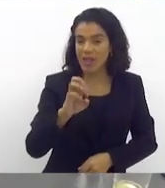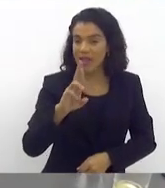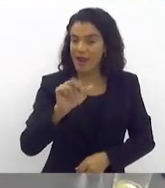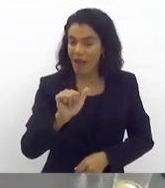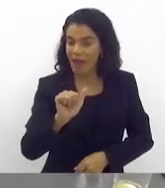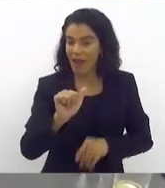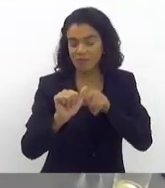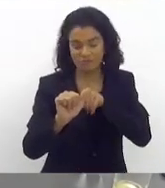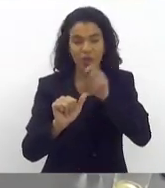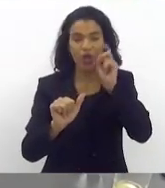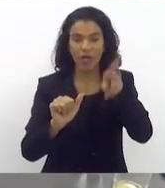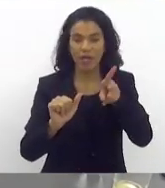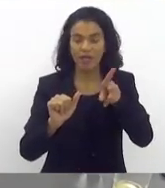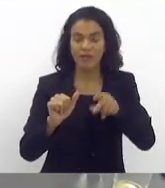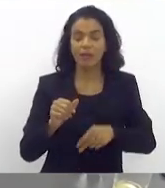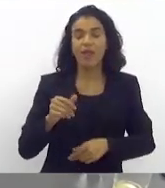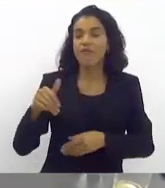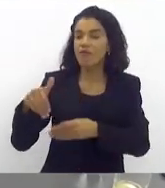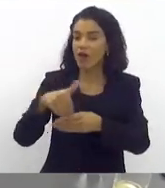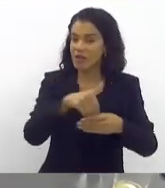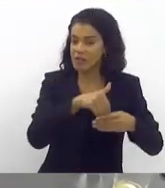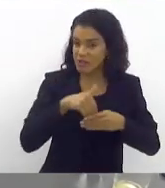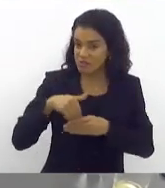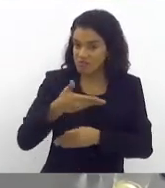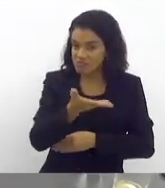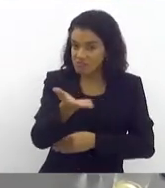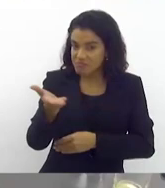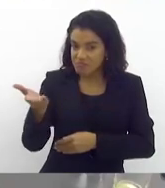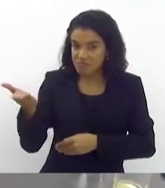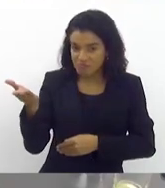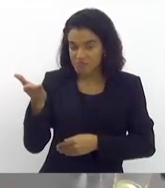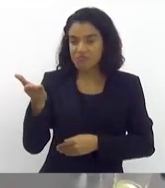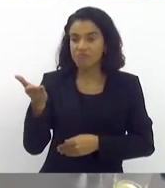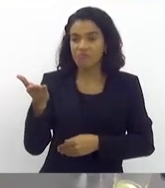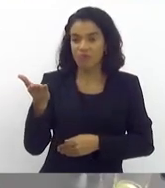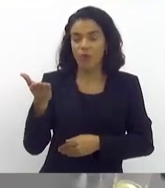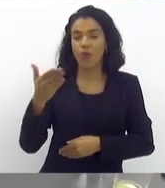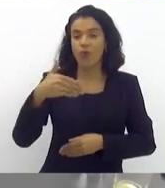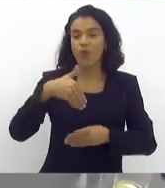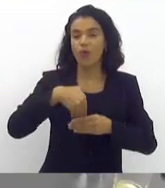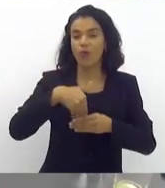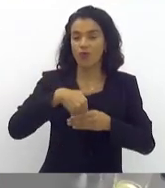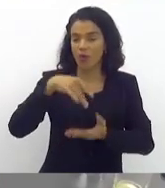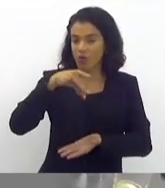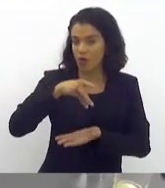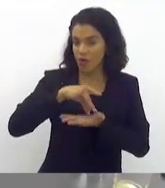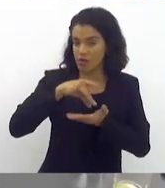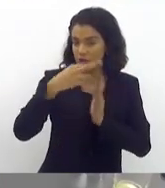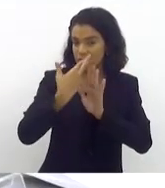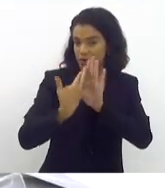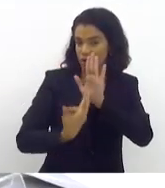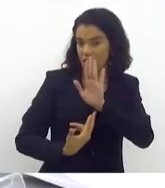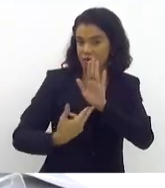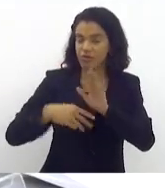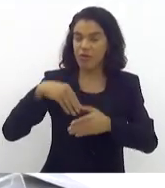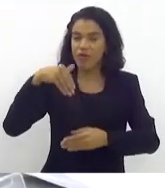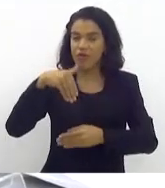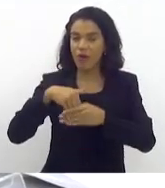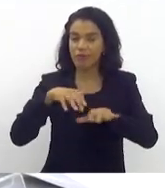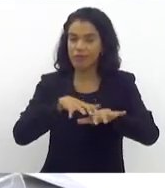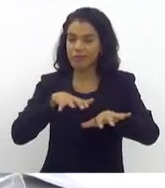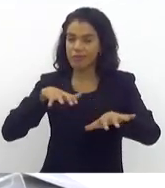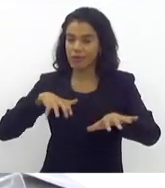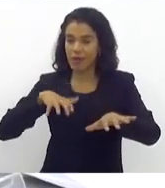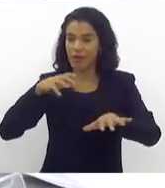Então, encerrada a discussão, em votação, o voto original do relator e o voto divergente. Como